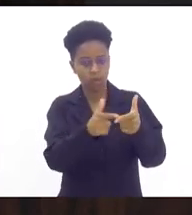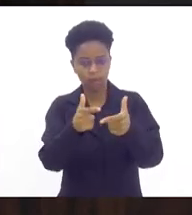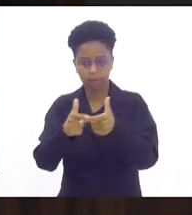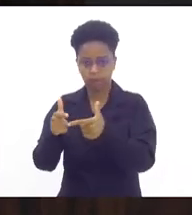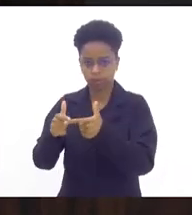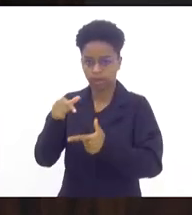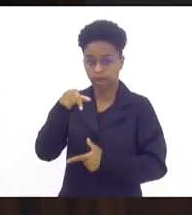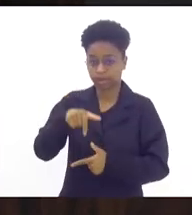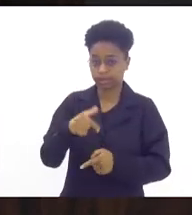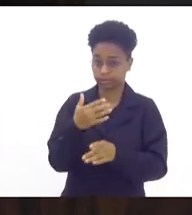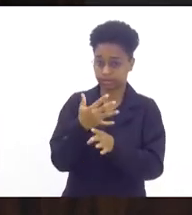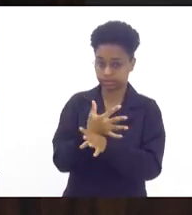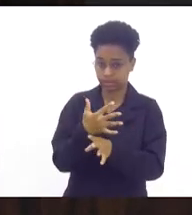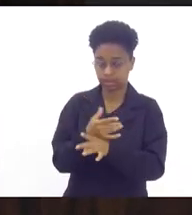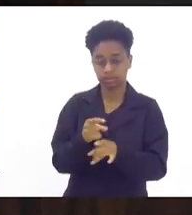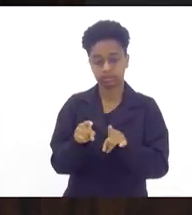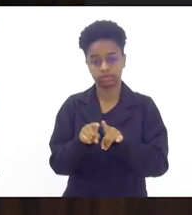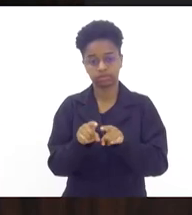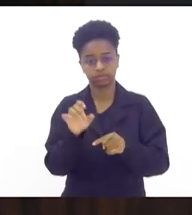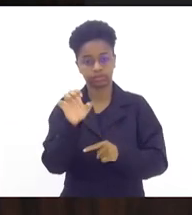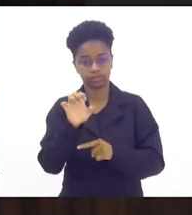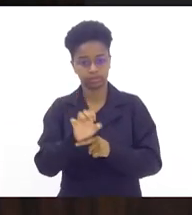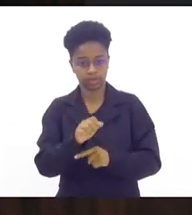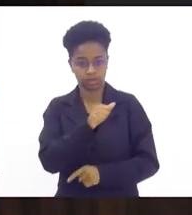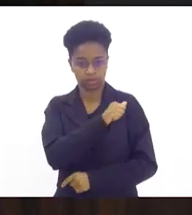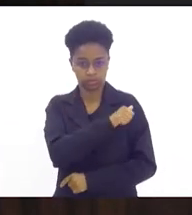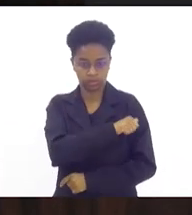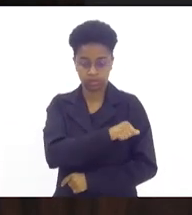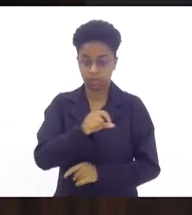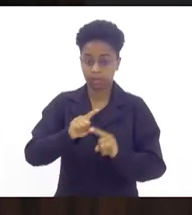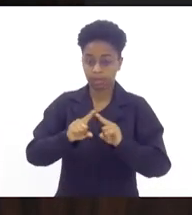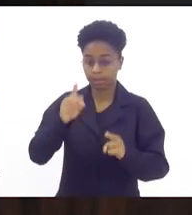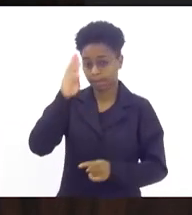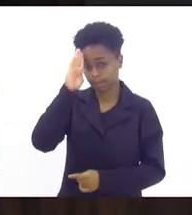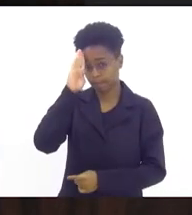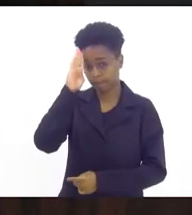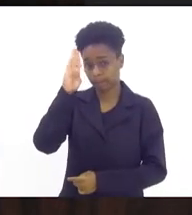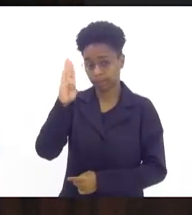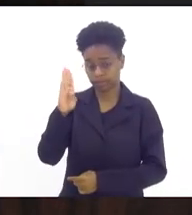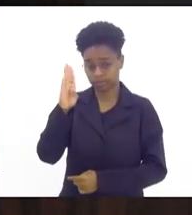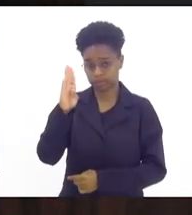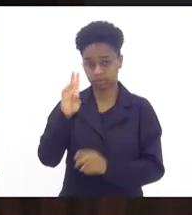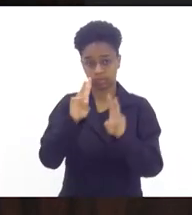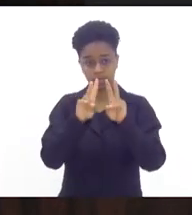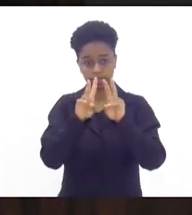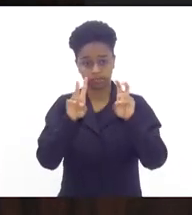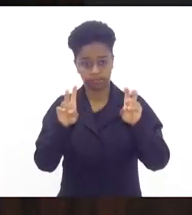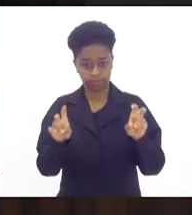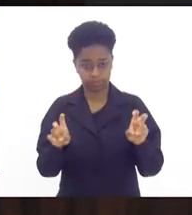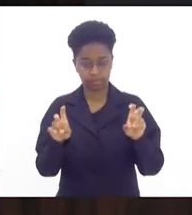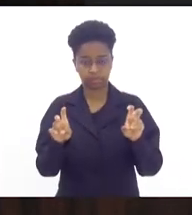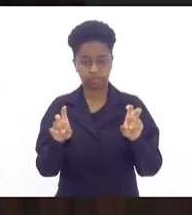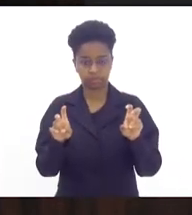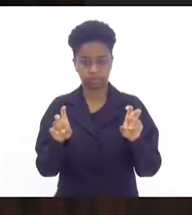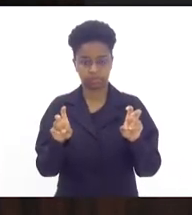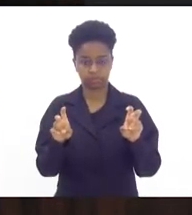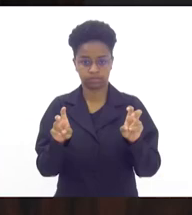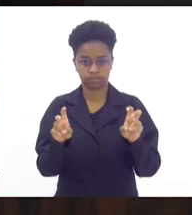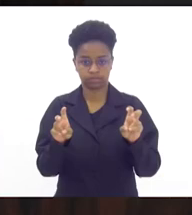cidade do nosso Estado principalmente no que diz respeito ao tema que